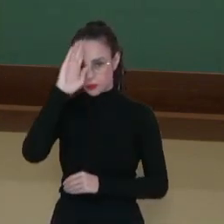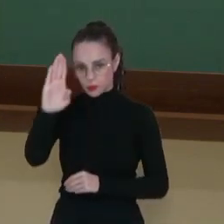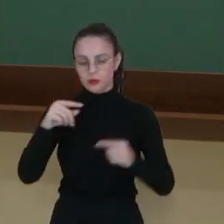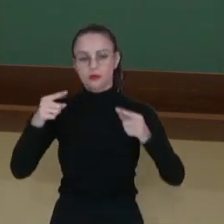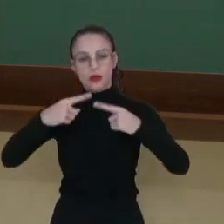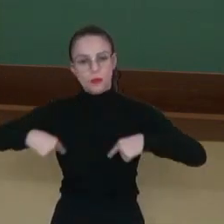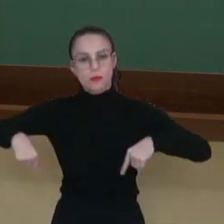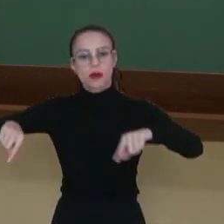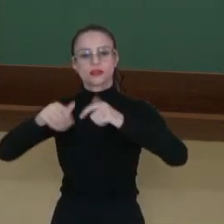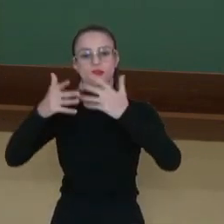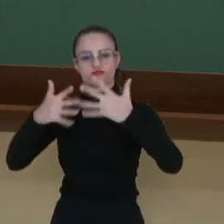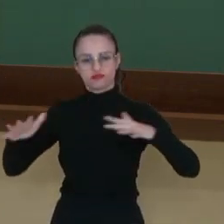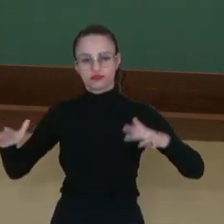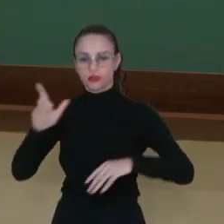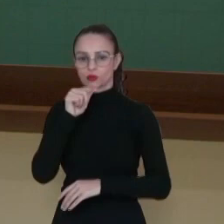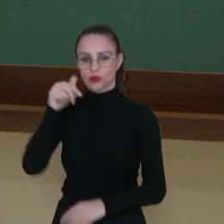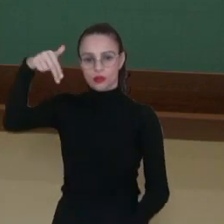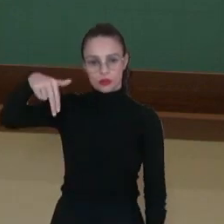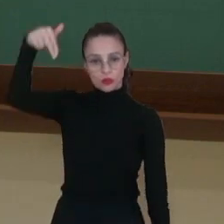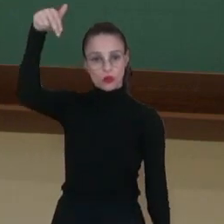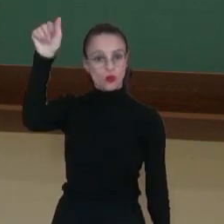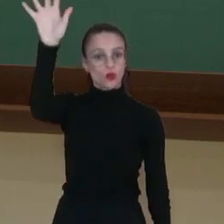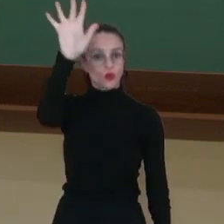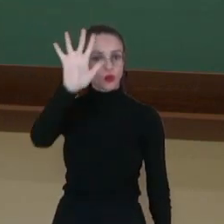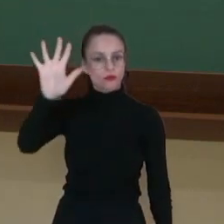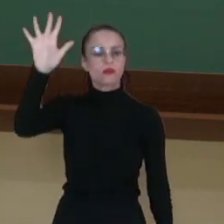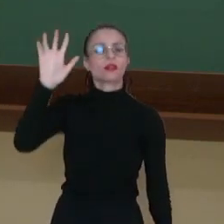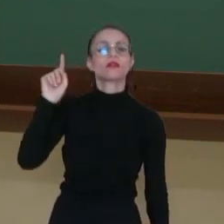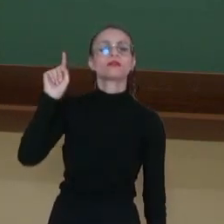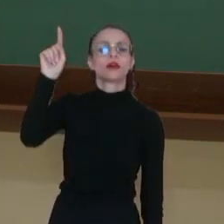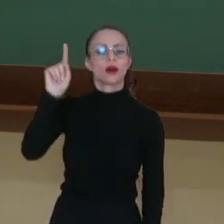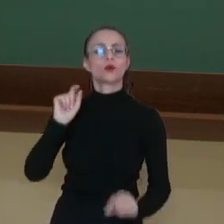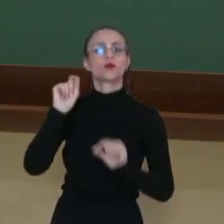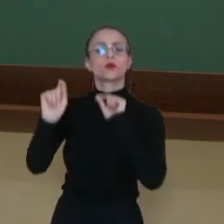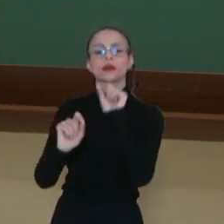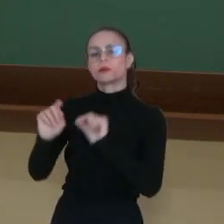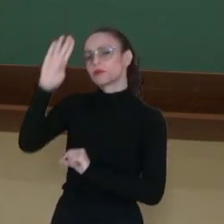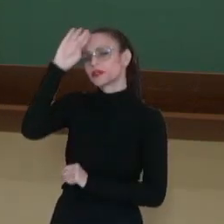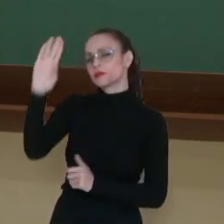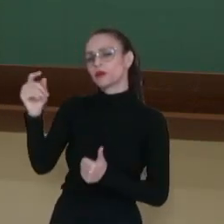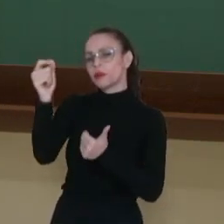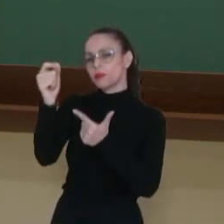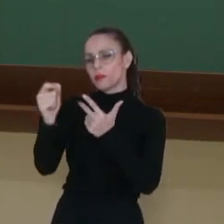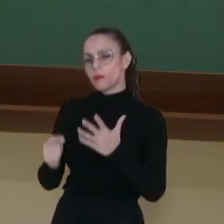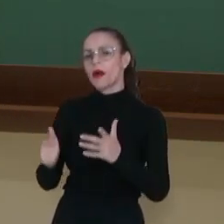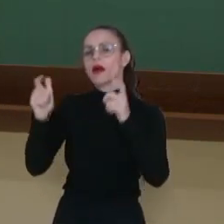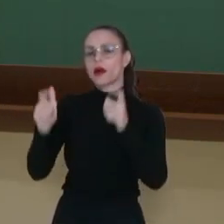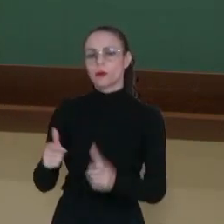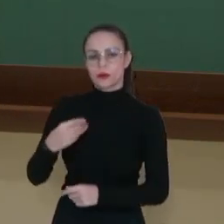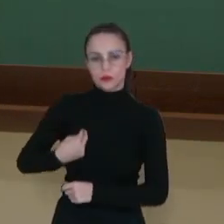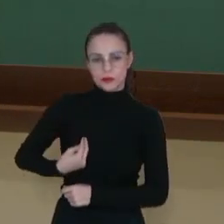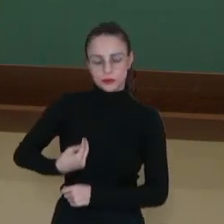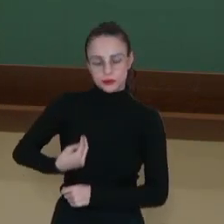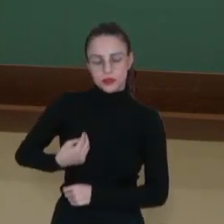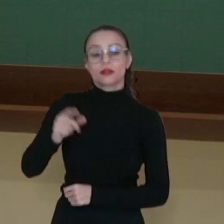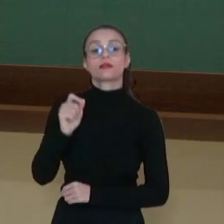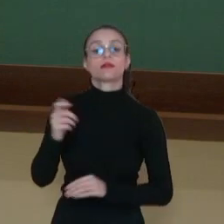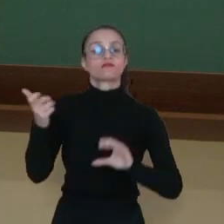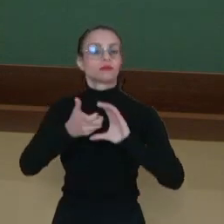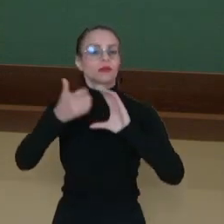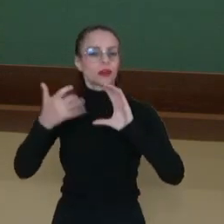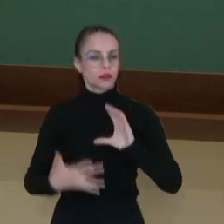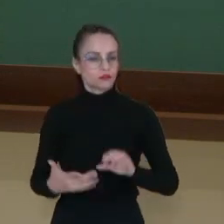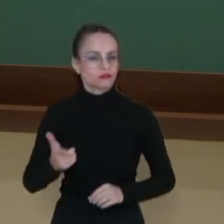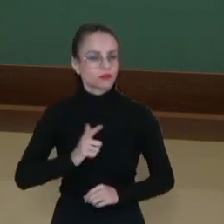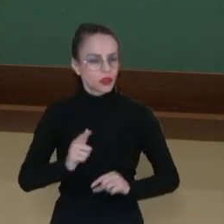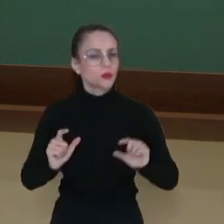região Nordeste. Então, quais são essas principais bacias hidrográficas, onde elas se localizam, que características elas